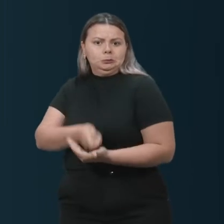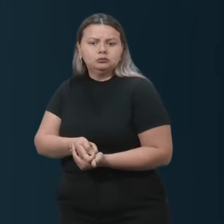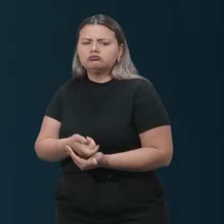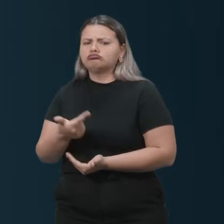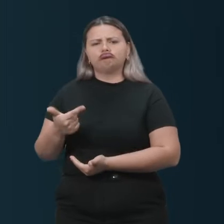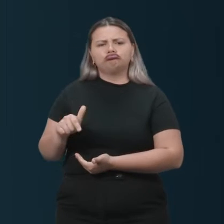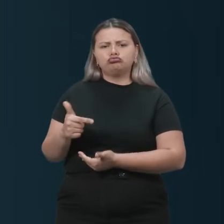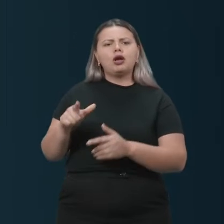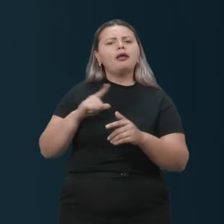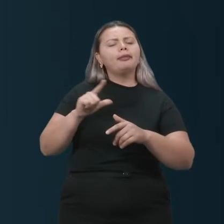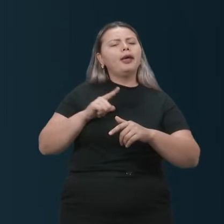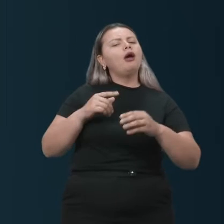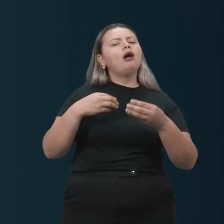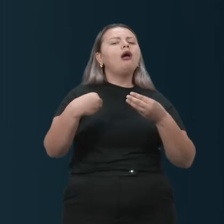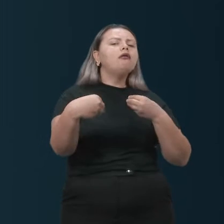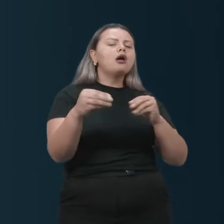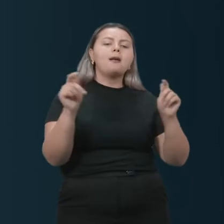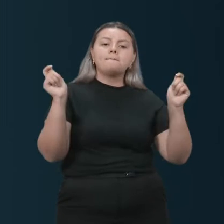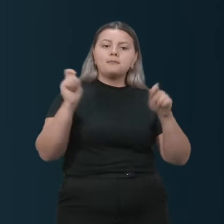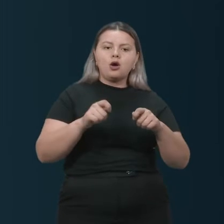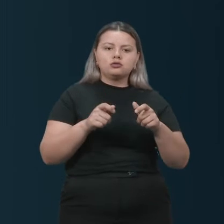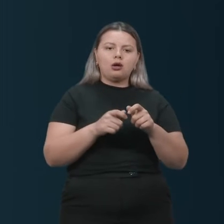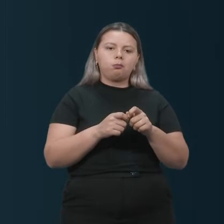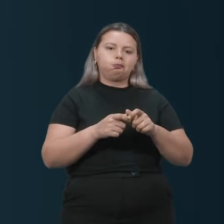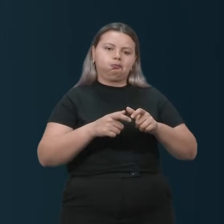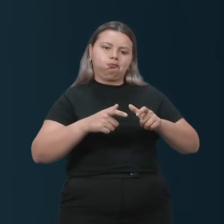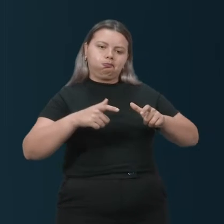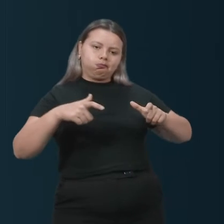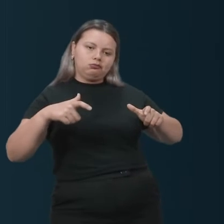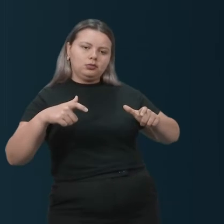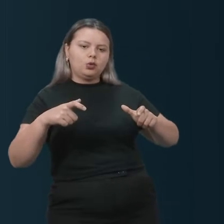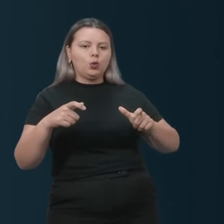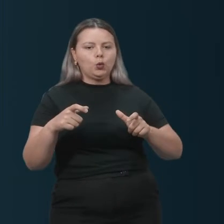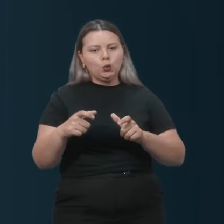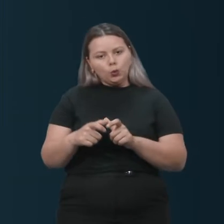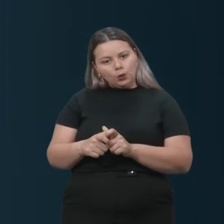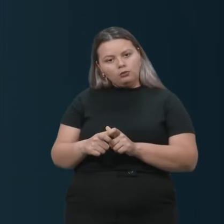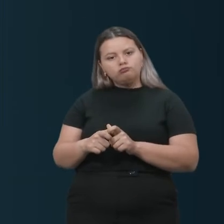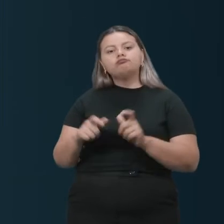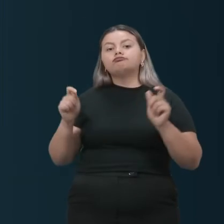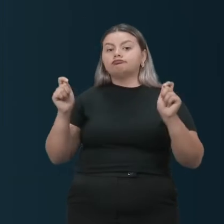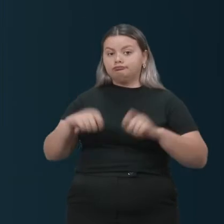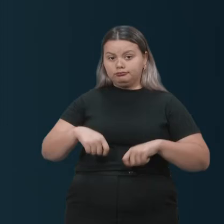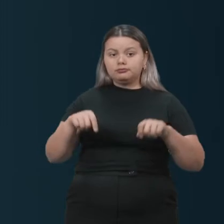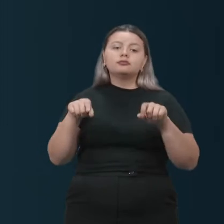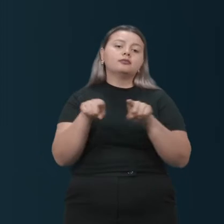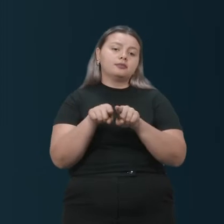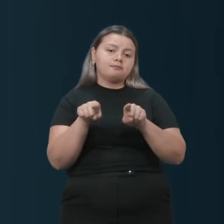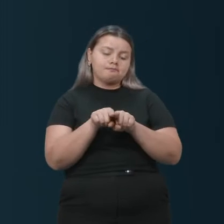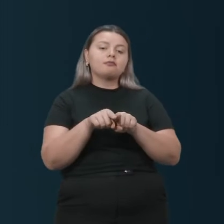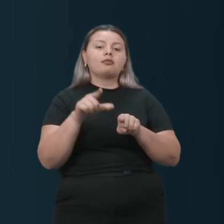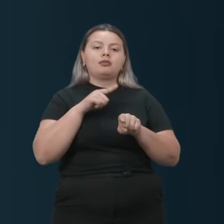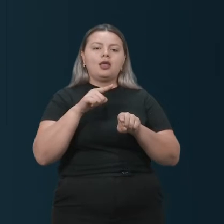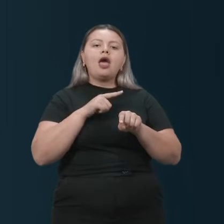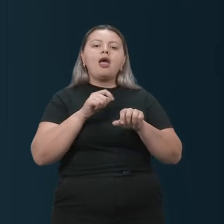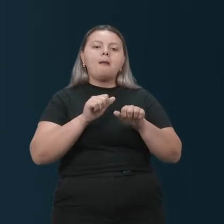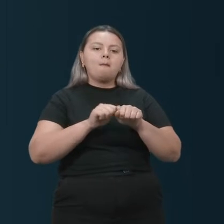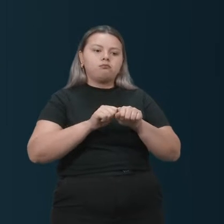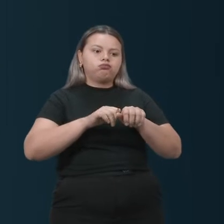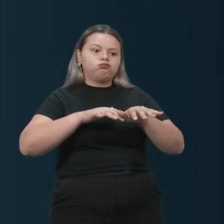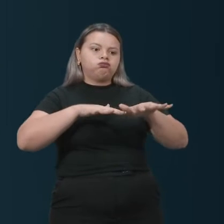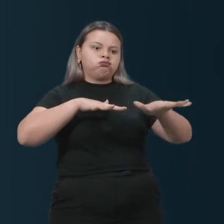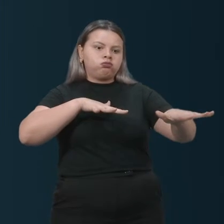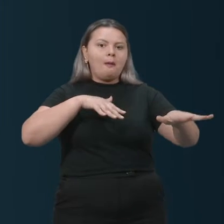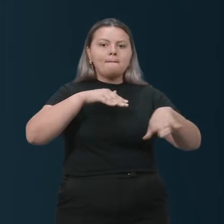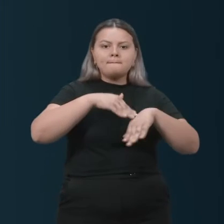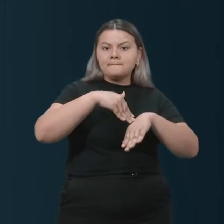é usada, ela pode aumentar de tamanho, reduzir de tamanho, pode liberar uma quantidade maior